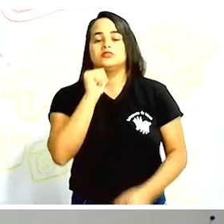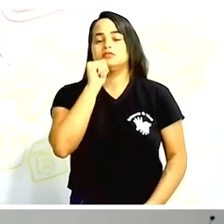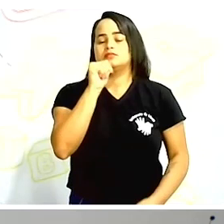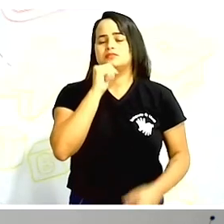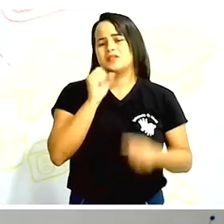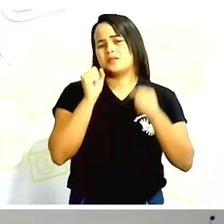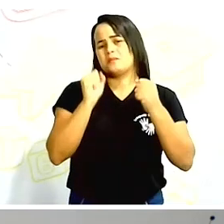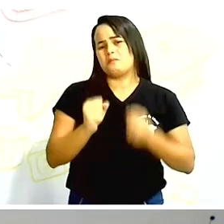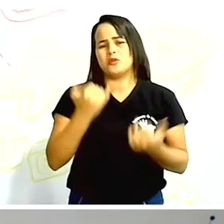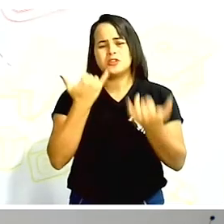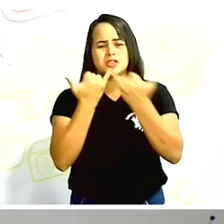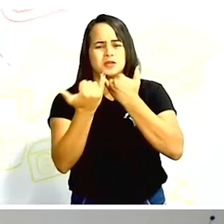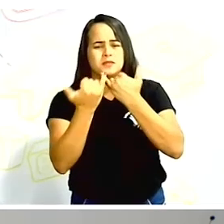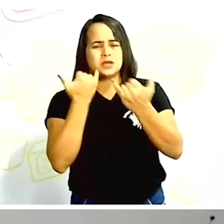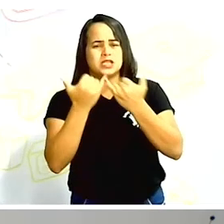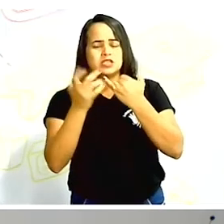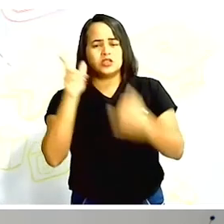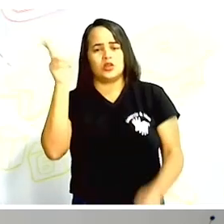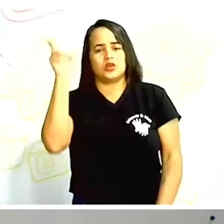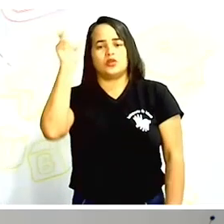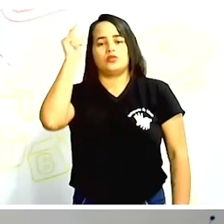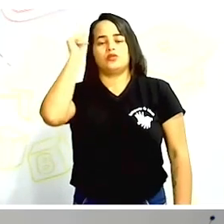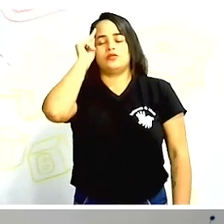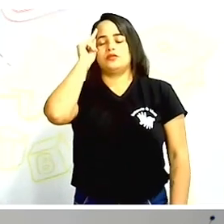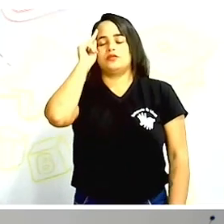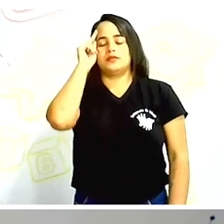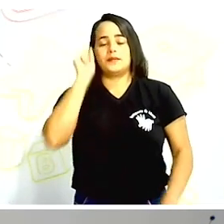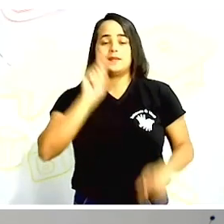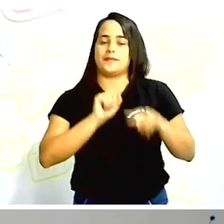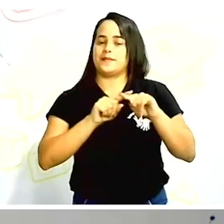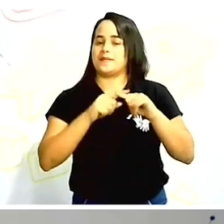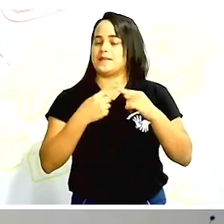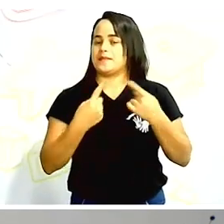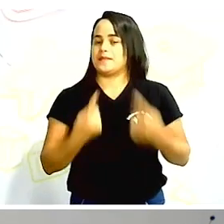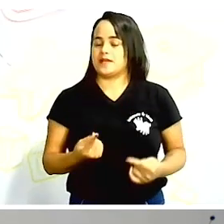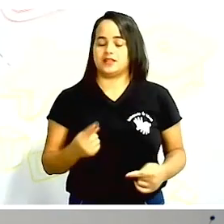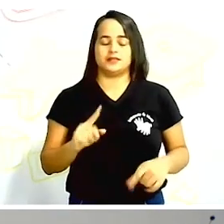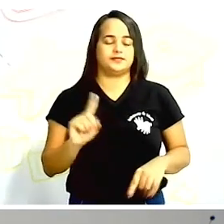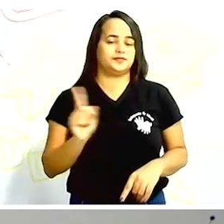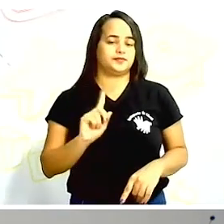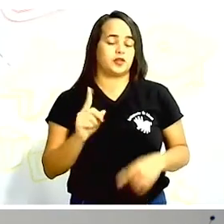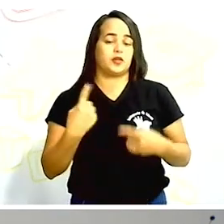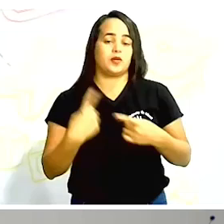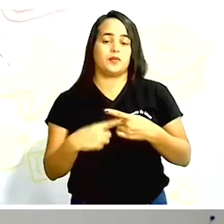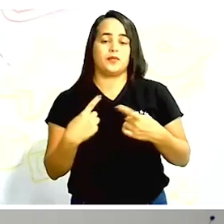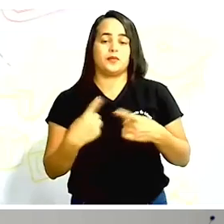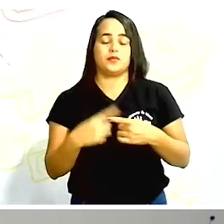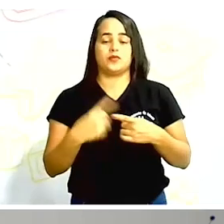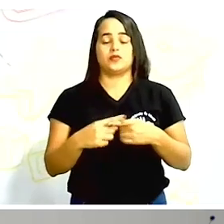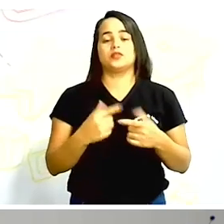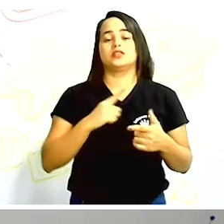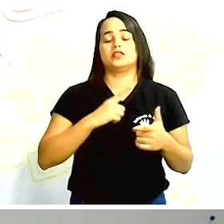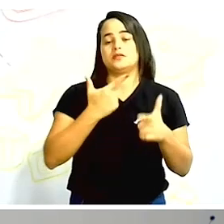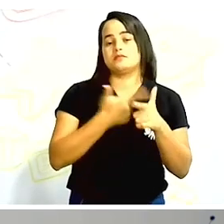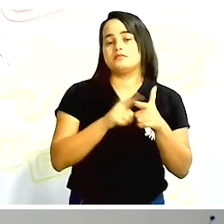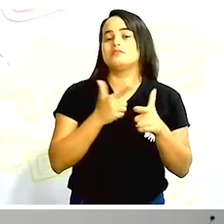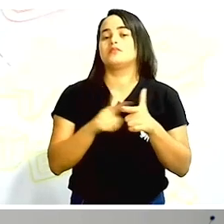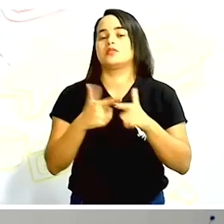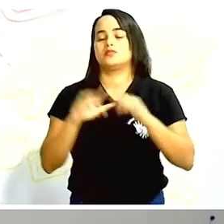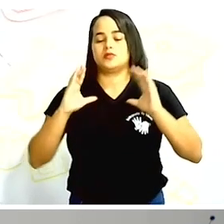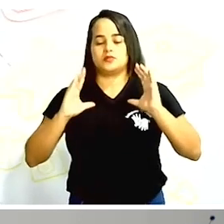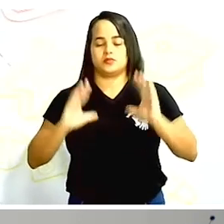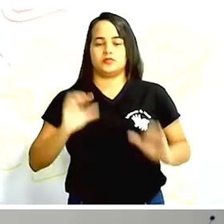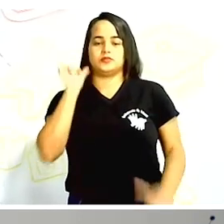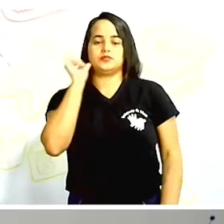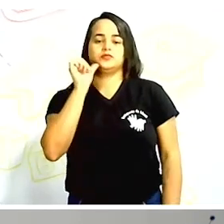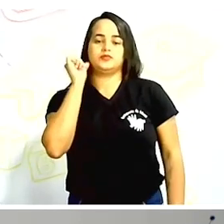né, de alívio, mas na verdade não é. Quando acontece essa ausência de menstruação, vai acarretar em problemas no organismo,